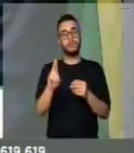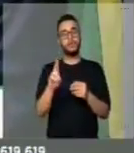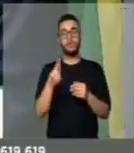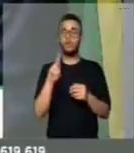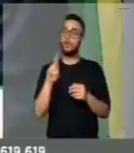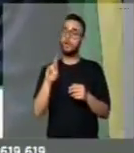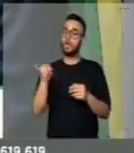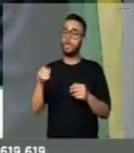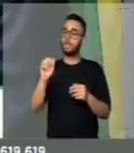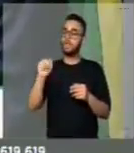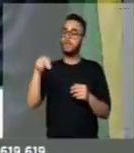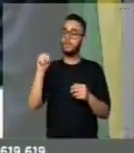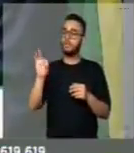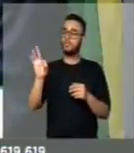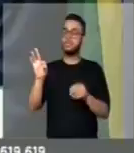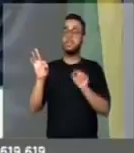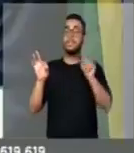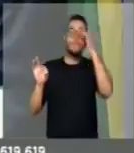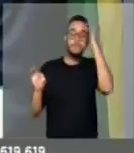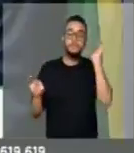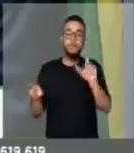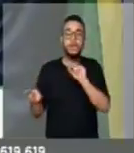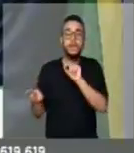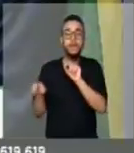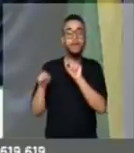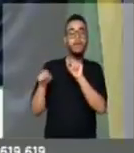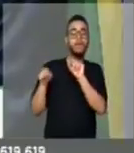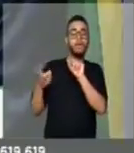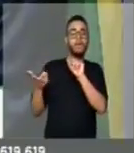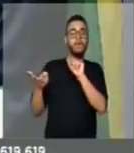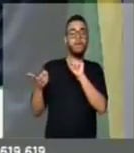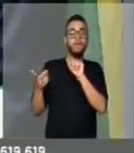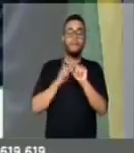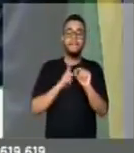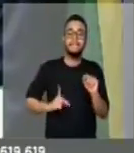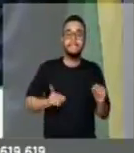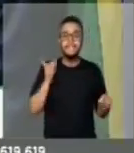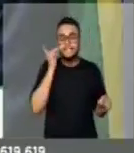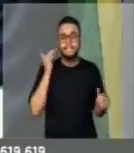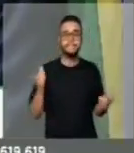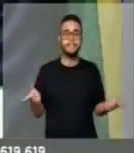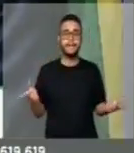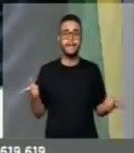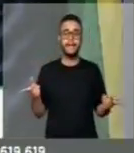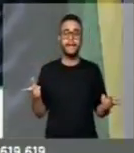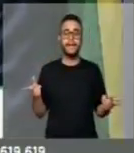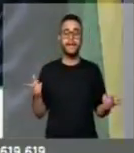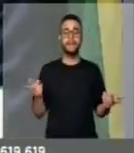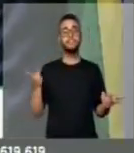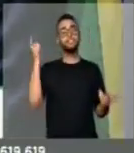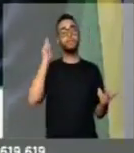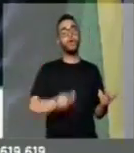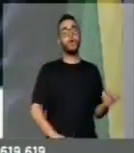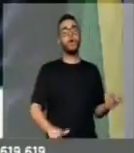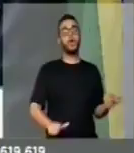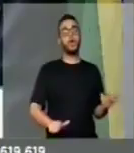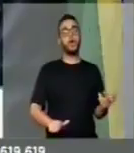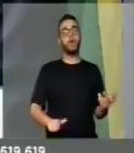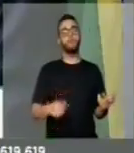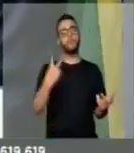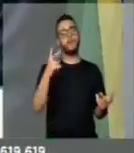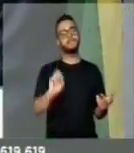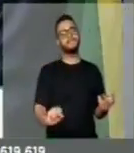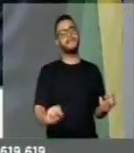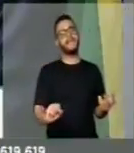foi nomeado por quem? Pela presidente Dilma. Renovado o seu